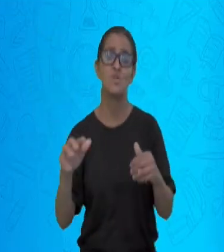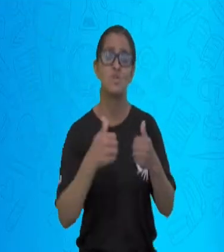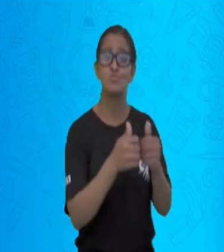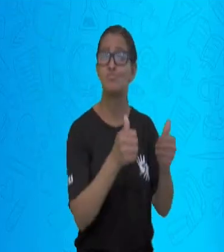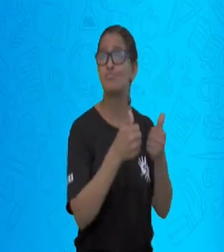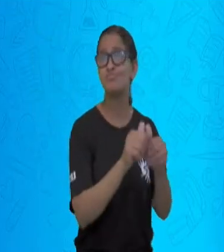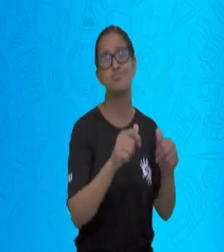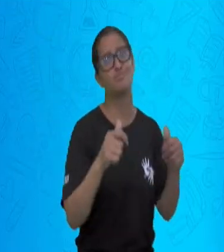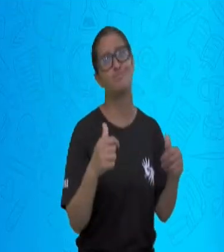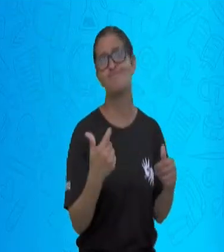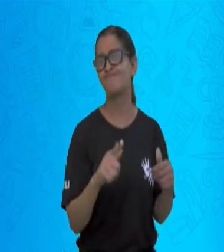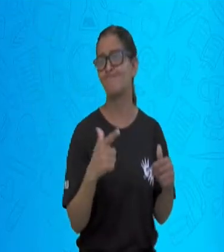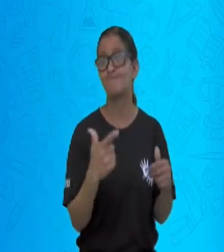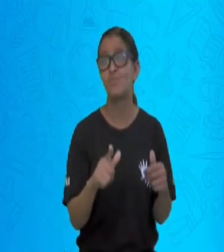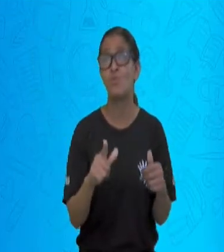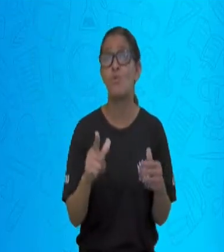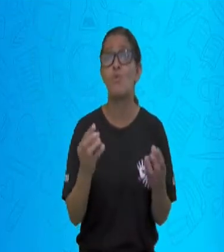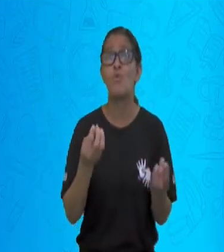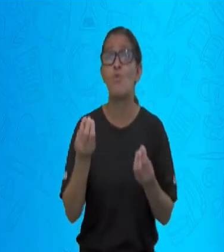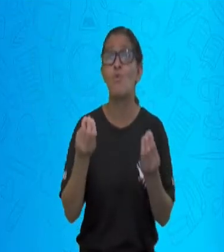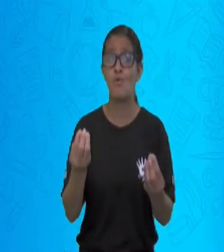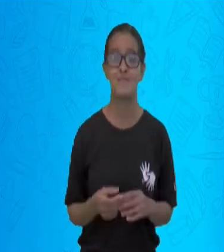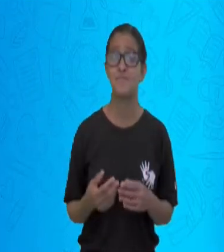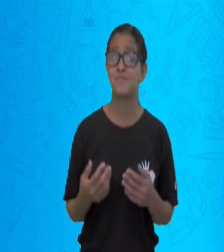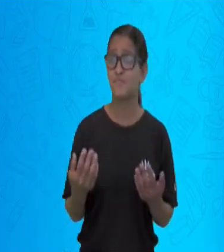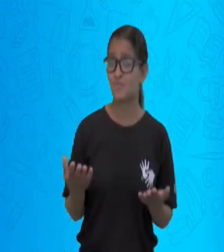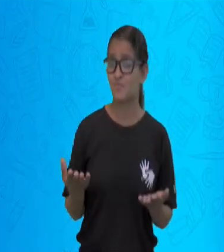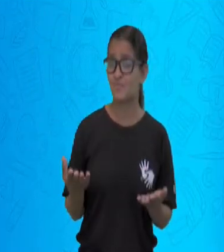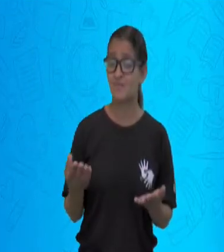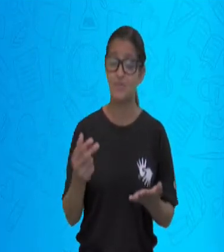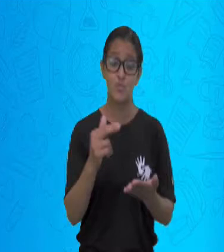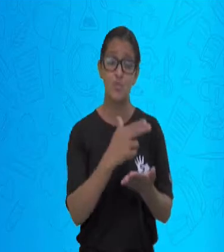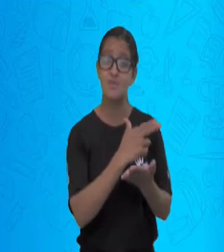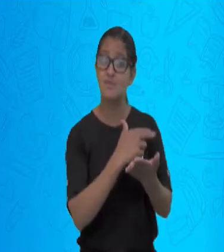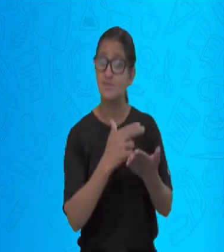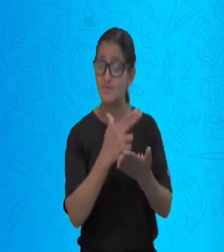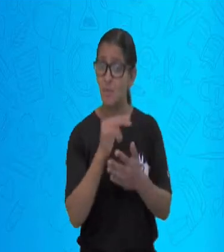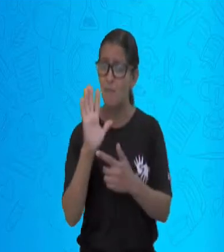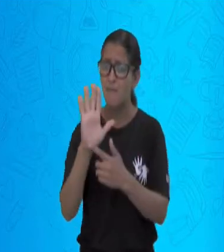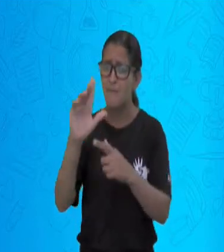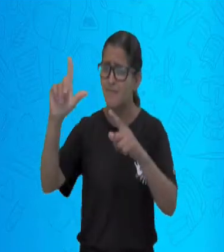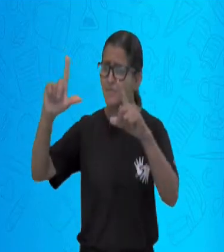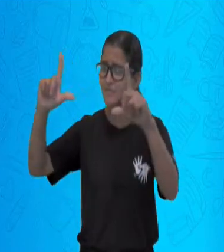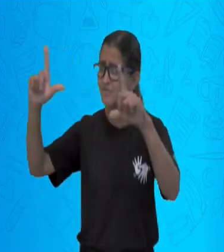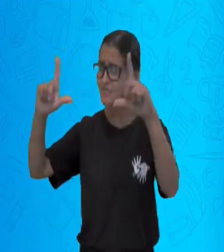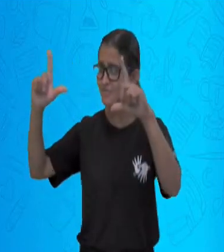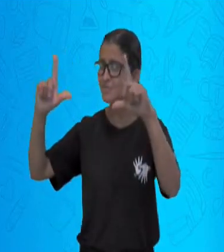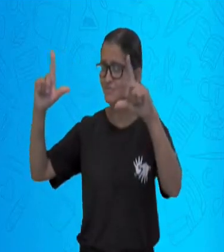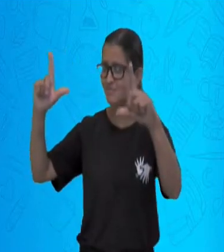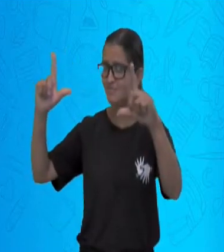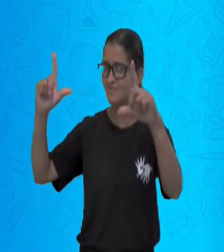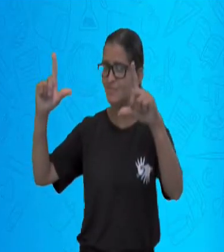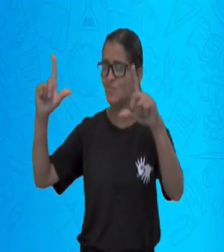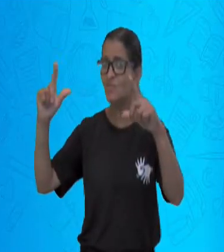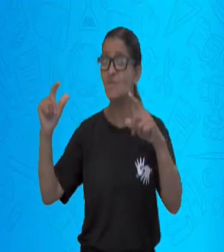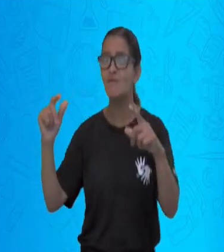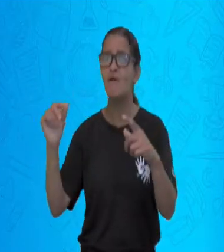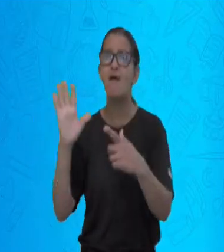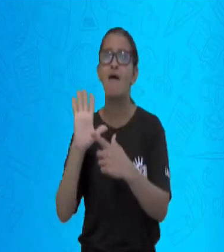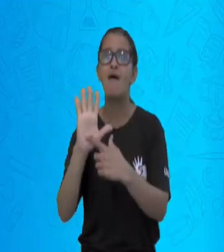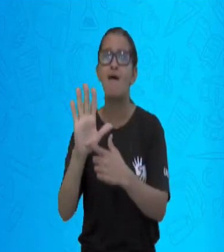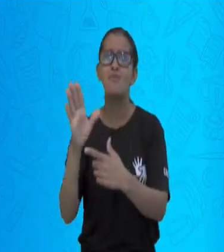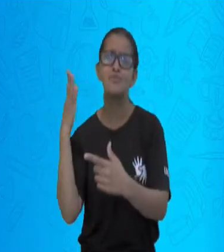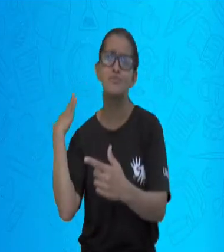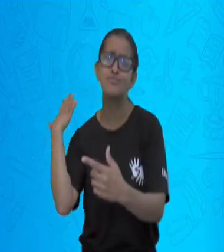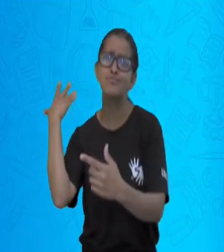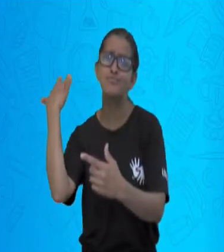esse povo vivia, né? O povo da pré-história. Existe um desenho muito bacana que ilustra muito bem essa idade da pedra,